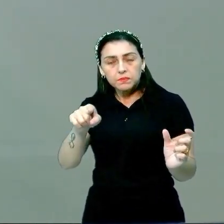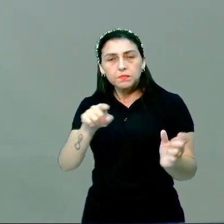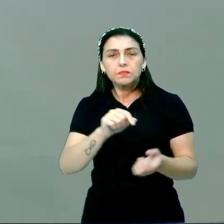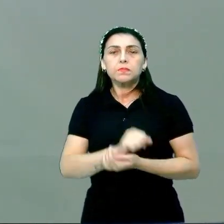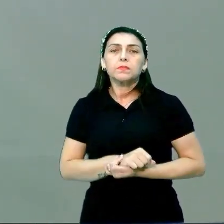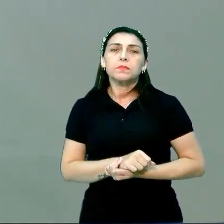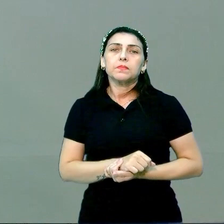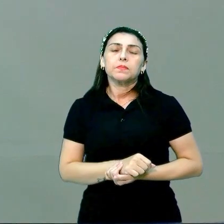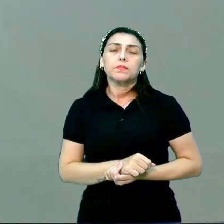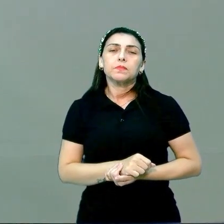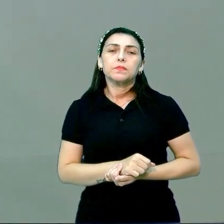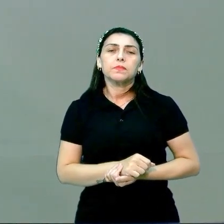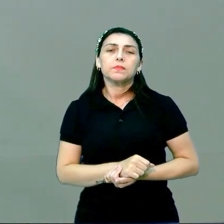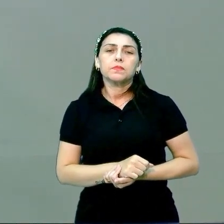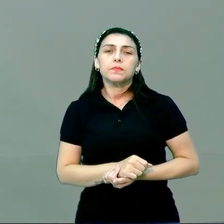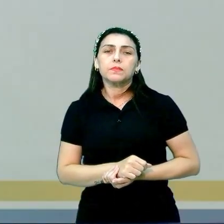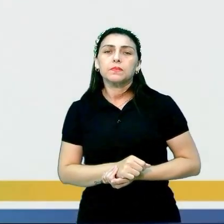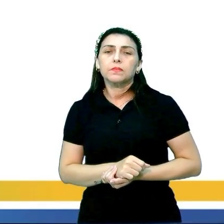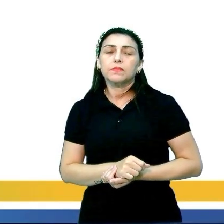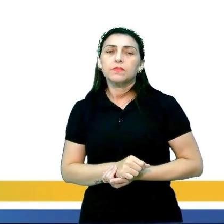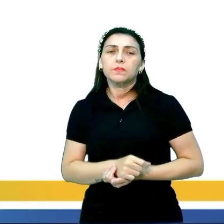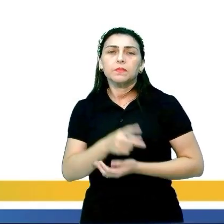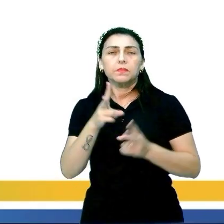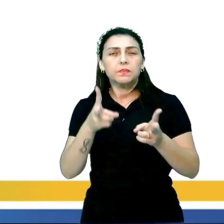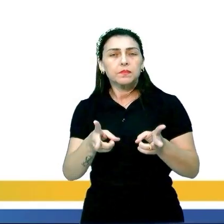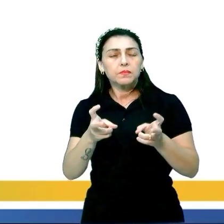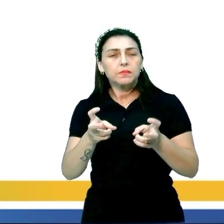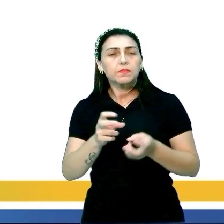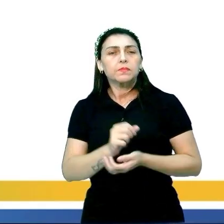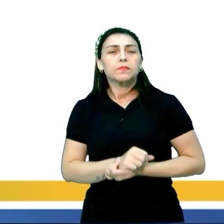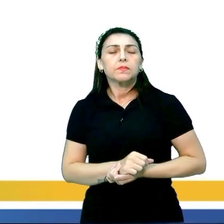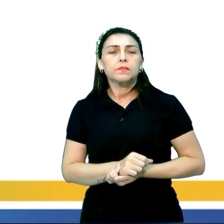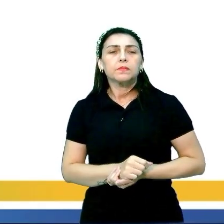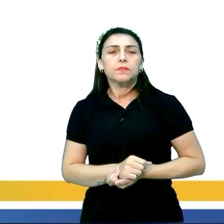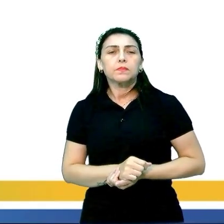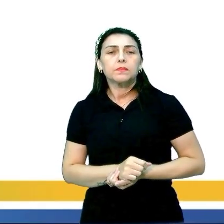vocês, tá? Então observe aí, né? Ó.